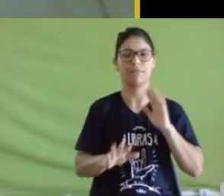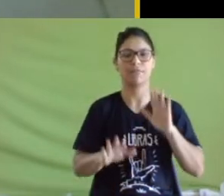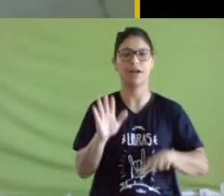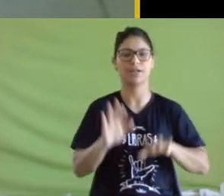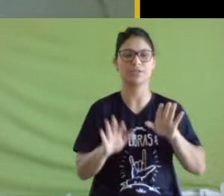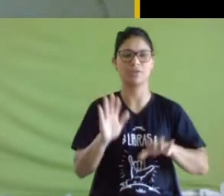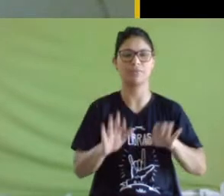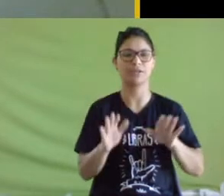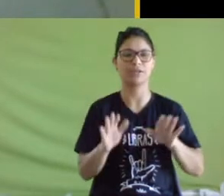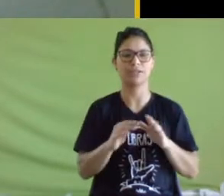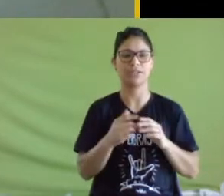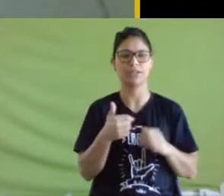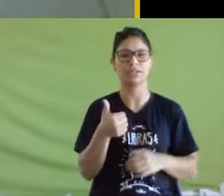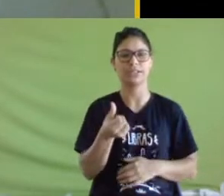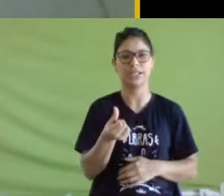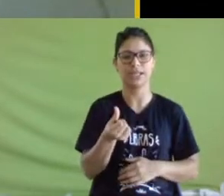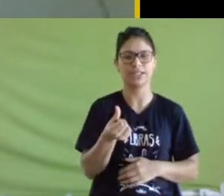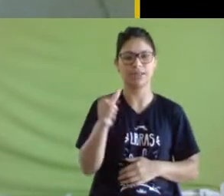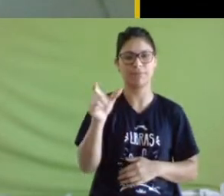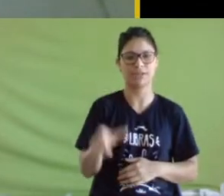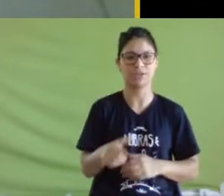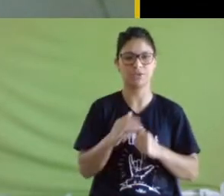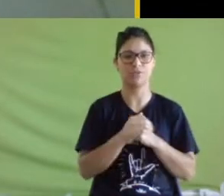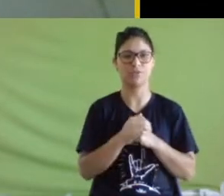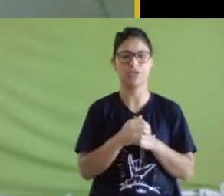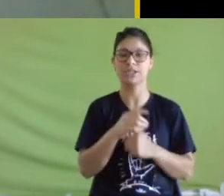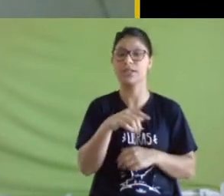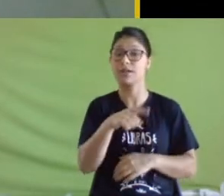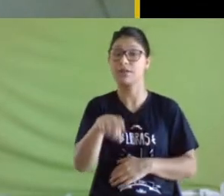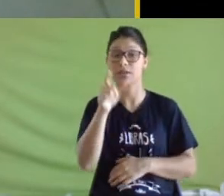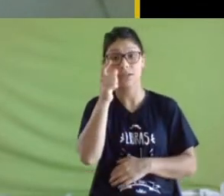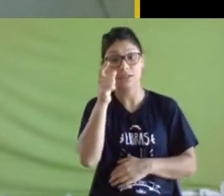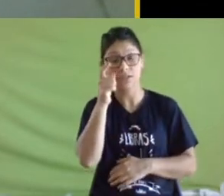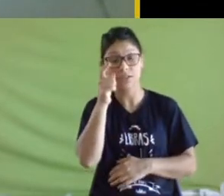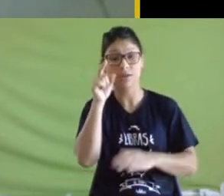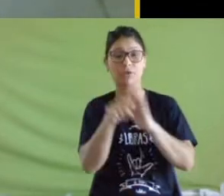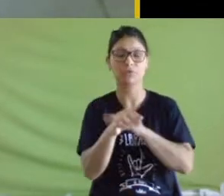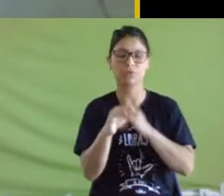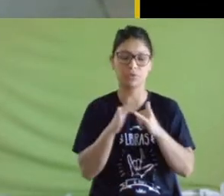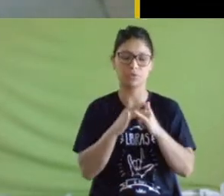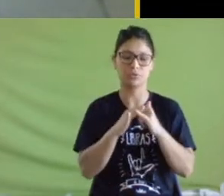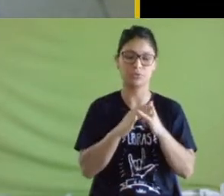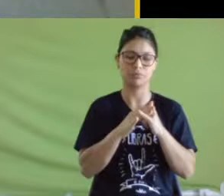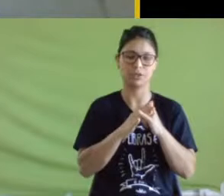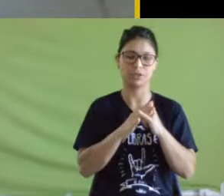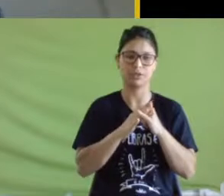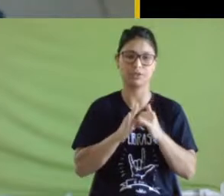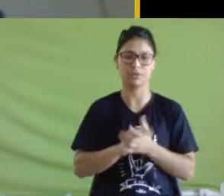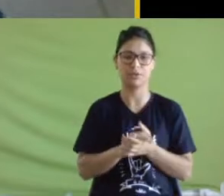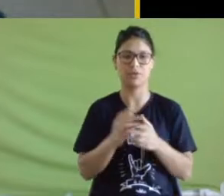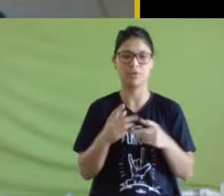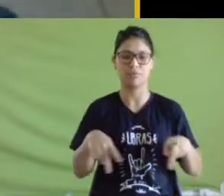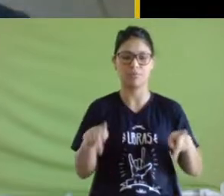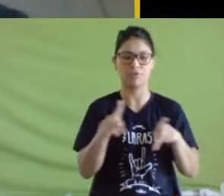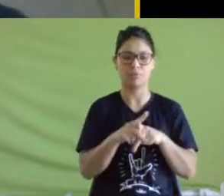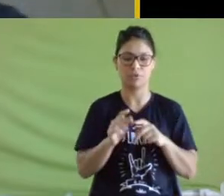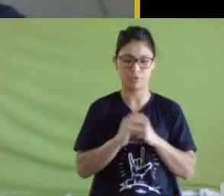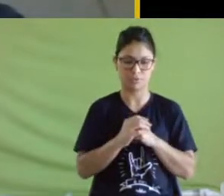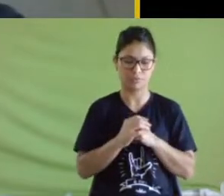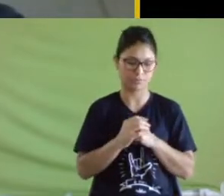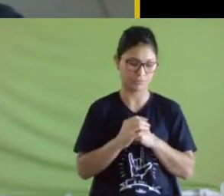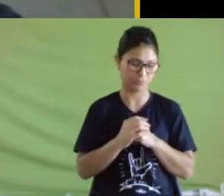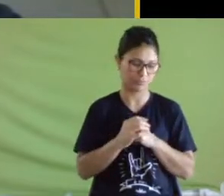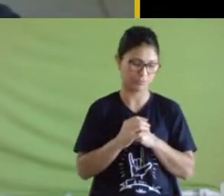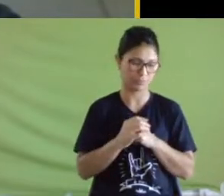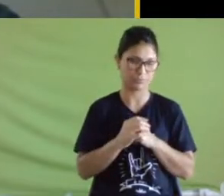200 pessoas estavam ou estão assistindo, né, pelo YouTube, então é um público grande. E